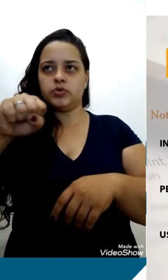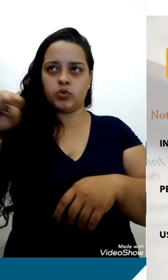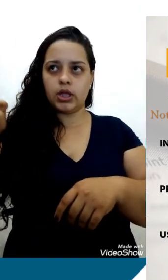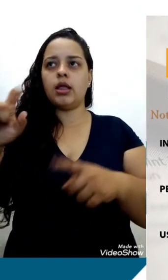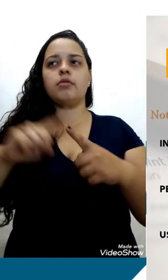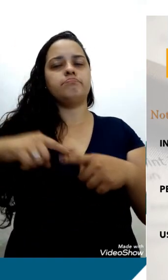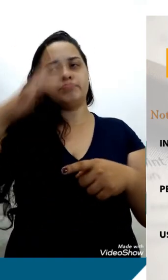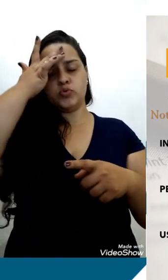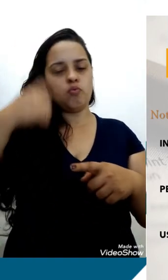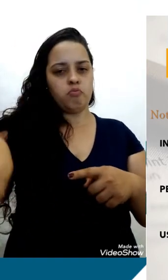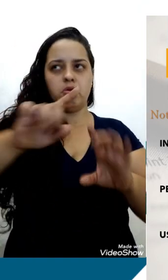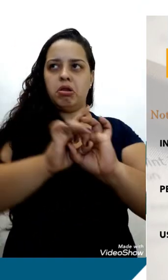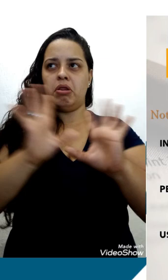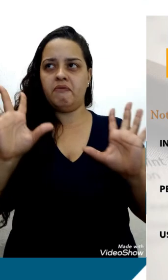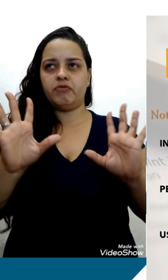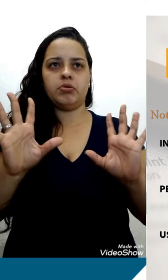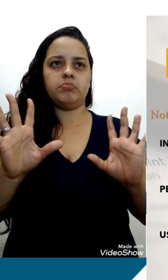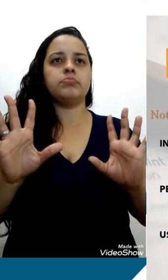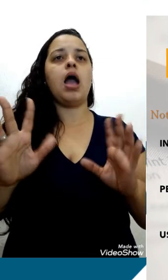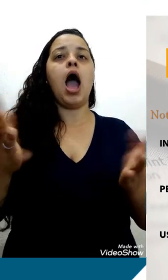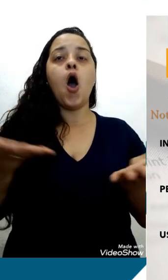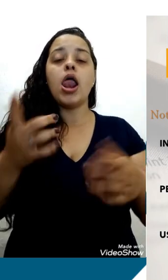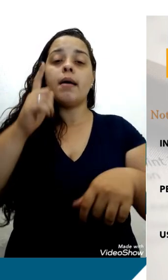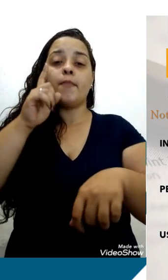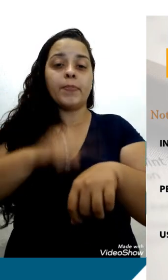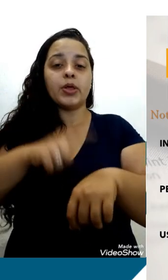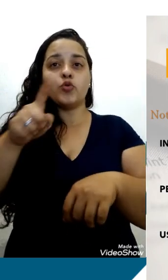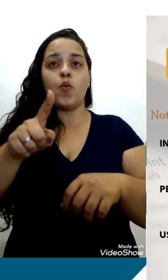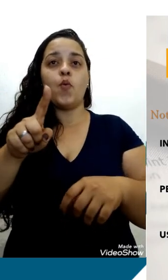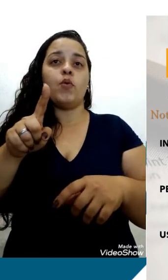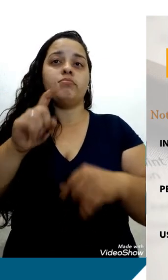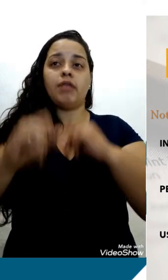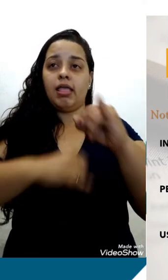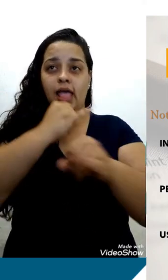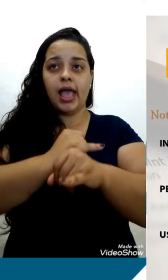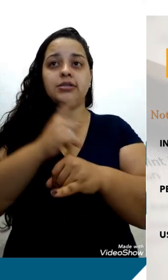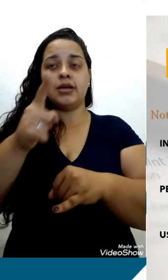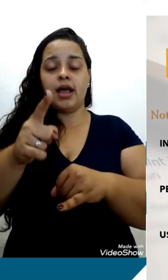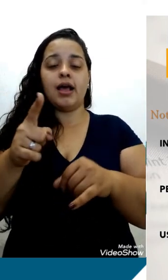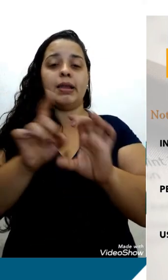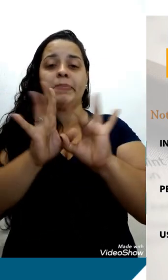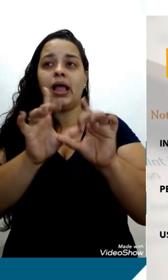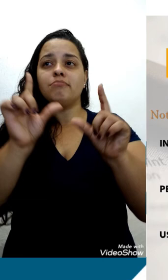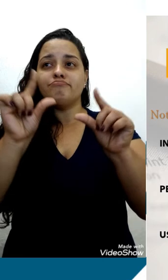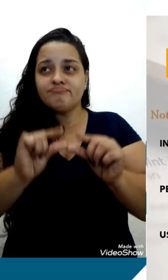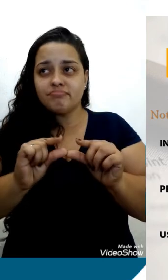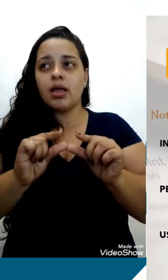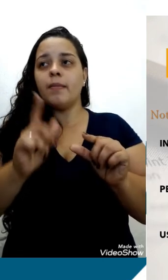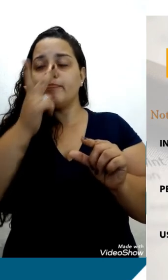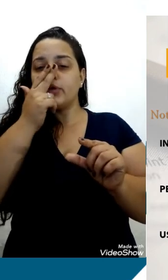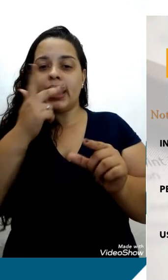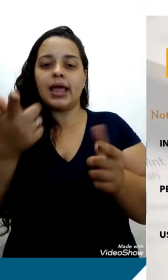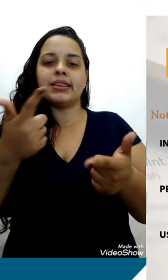de escolha. No entanto, no mundo virtual, essa liberdade se torna menor, uma vez que os usuários têm sua privacidade comprometida